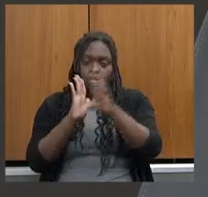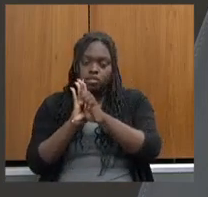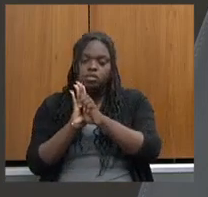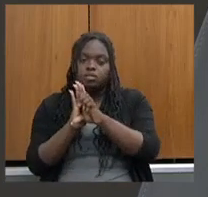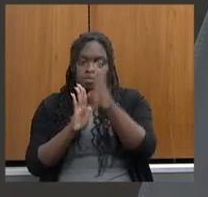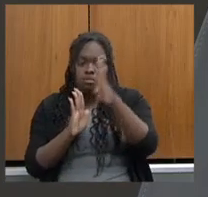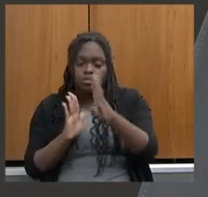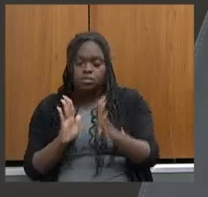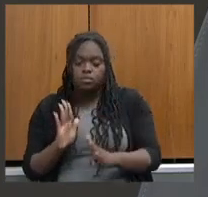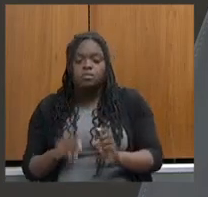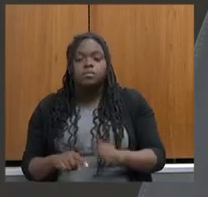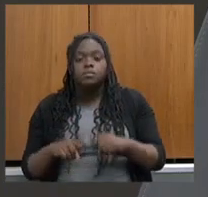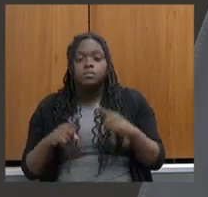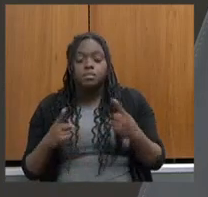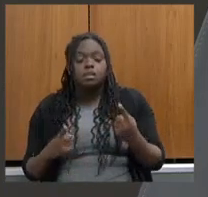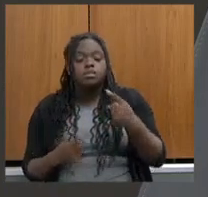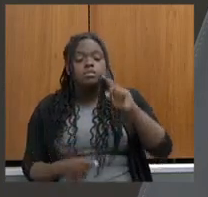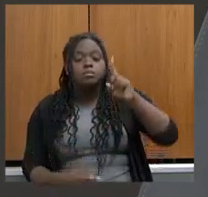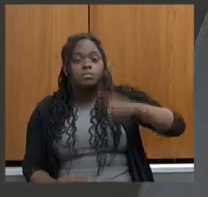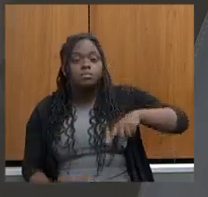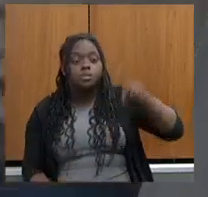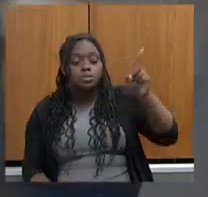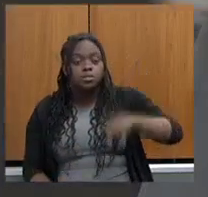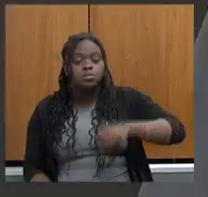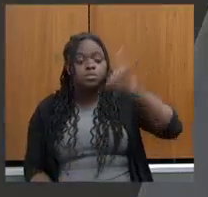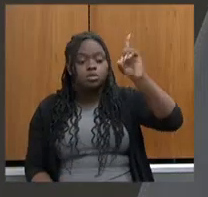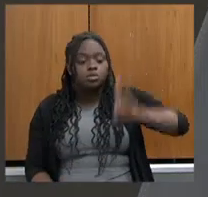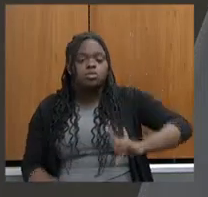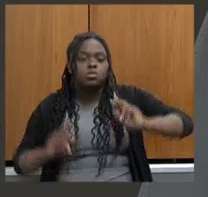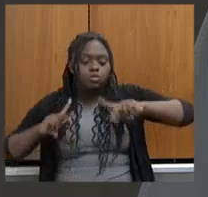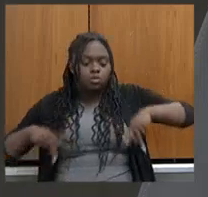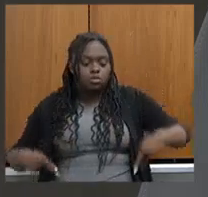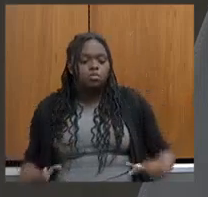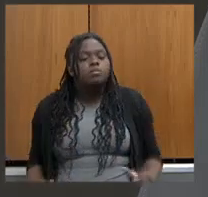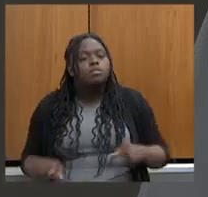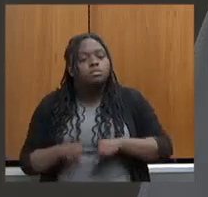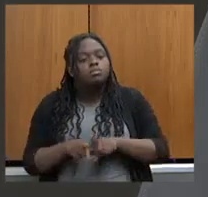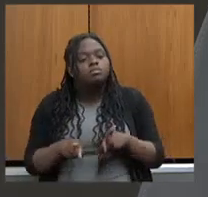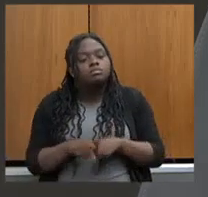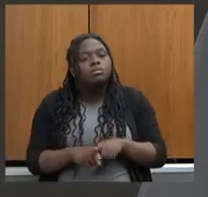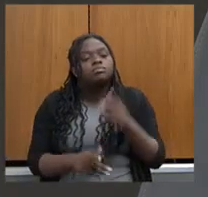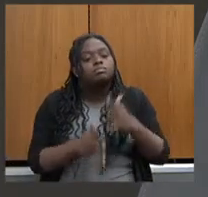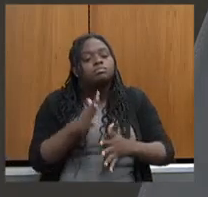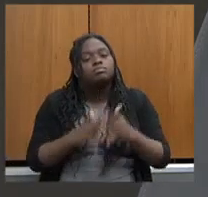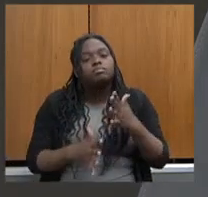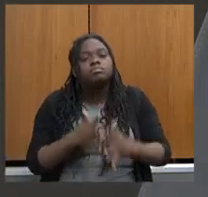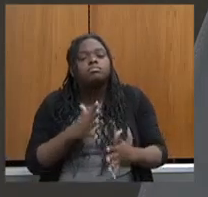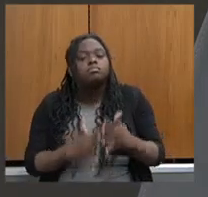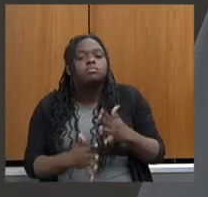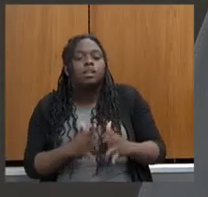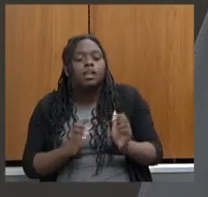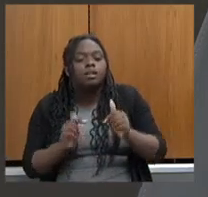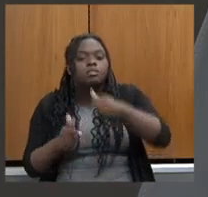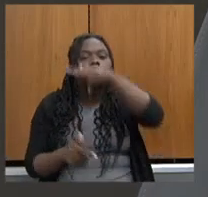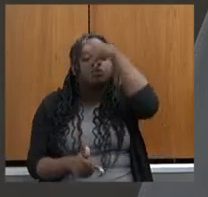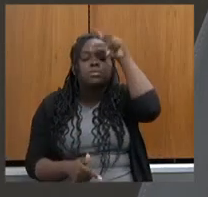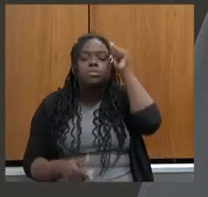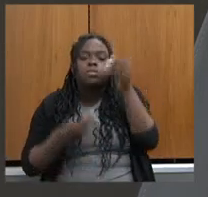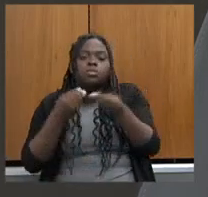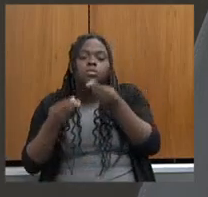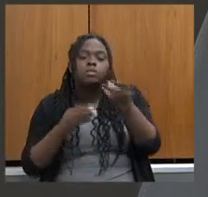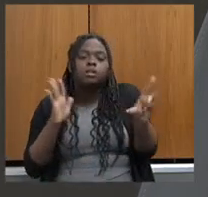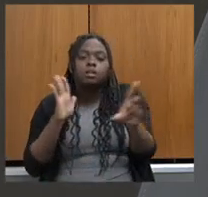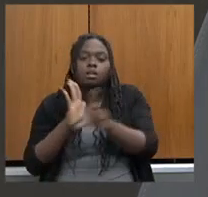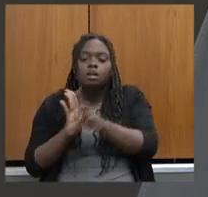mas viola usualmente direitos humanos e usupa funções públicas como a de legislar condenar e executar